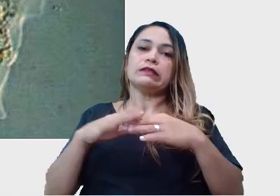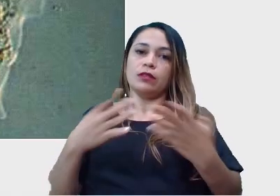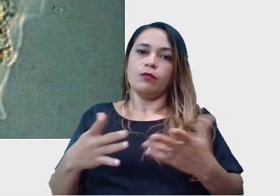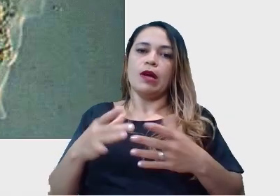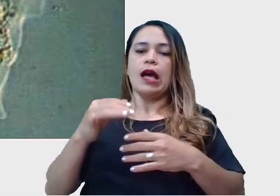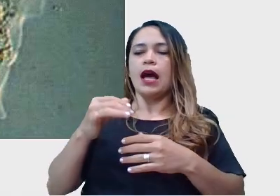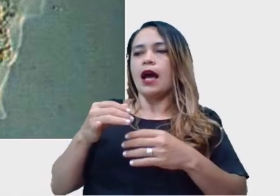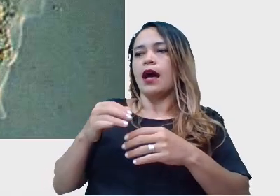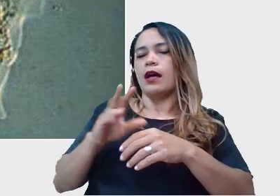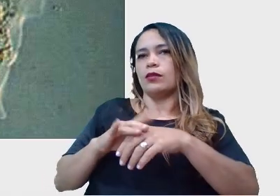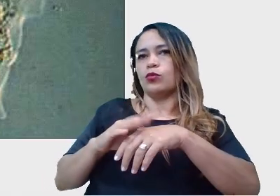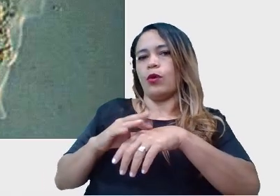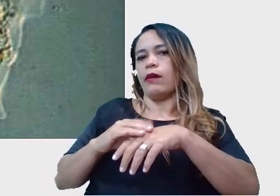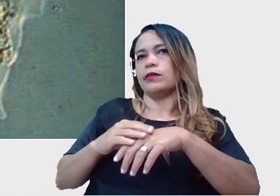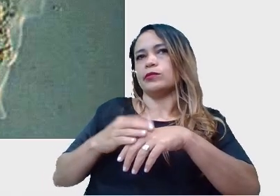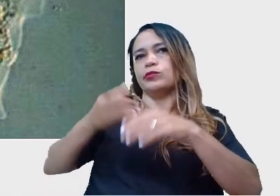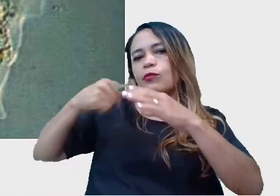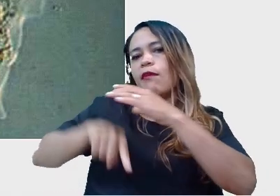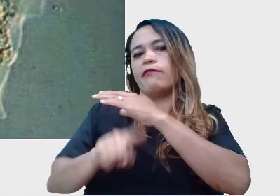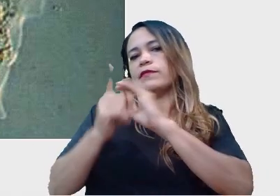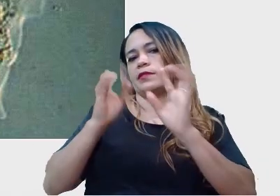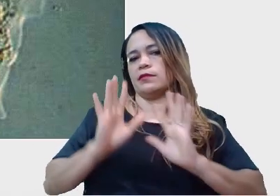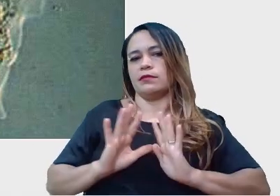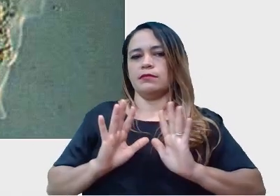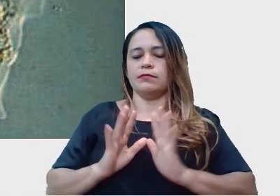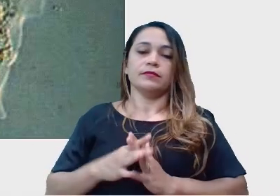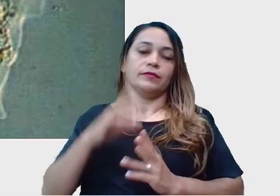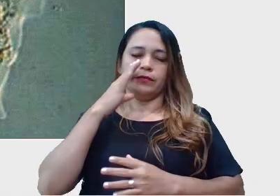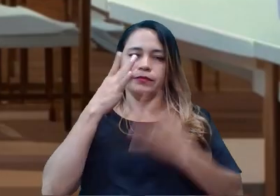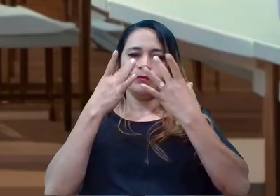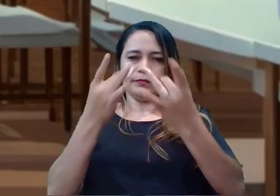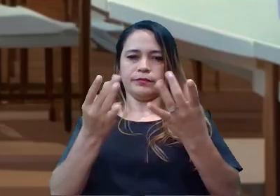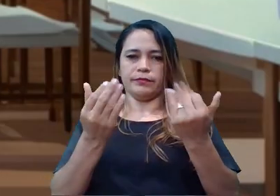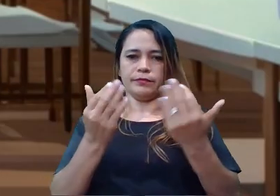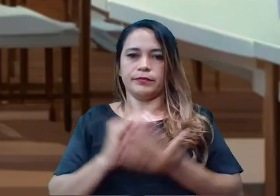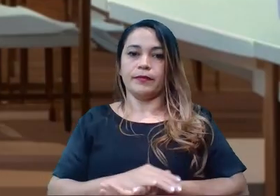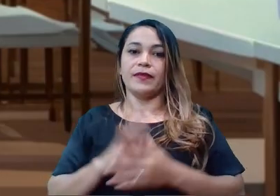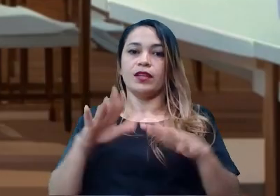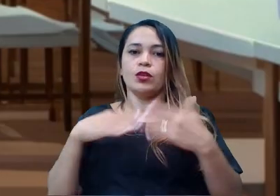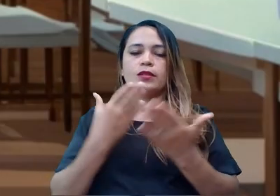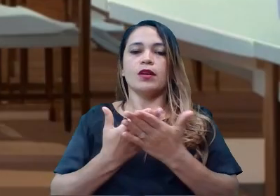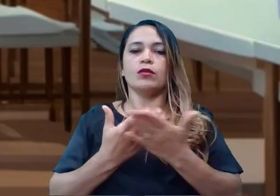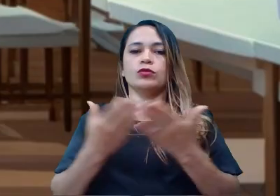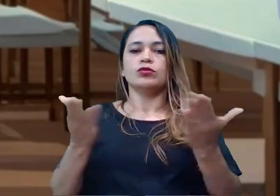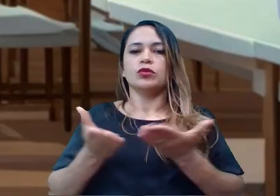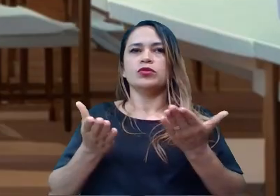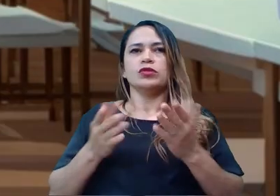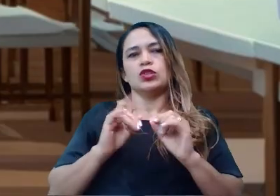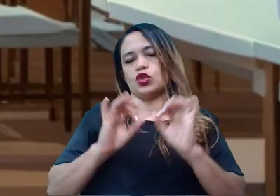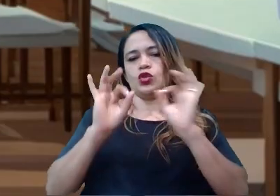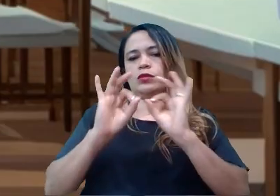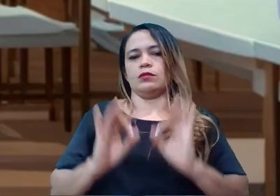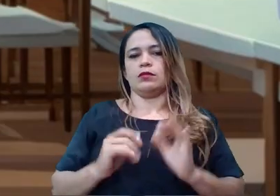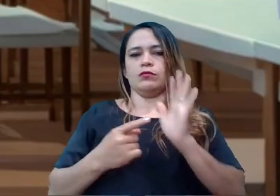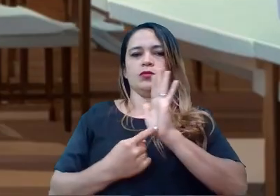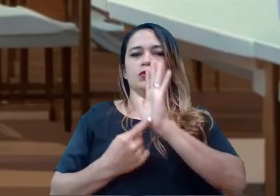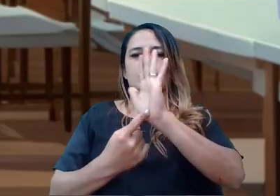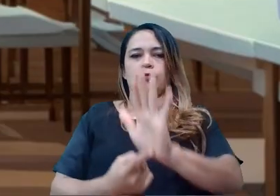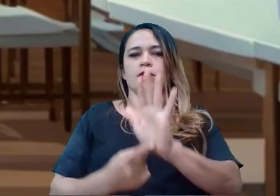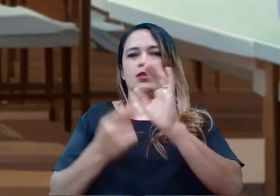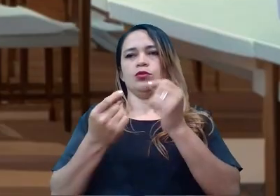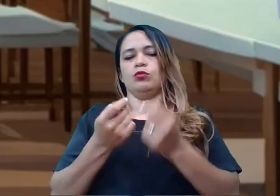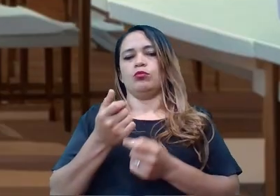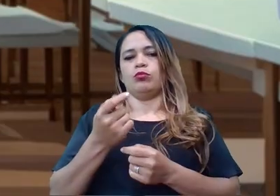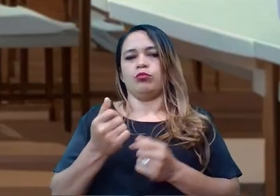não progride. Tranquilinho? Olha aqui para mim, a nossa aulinha de hoje vai ser nesse esquema. Eu vou te apresentar um pouquinho